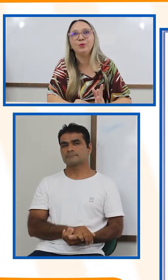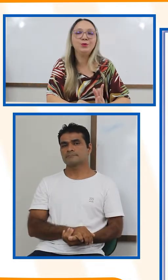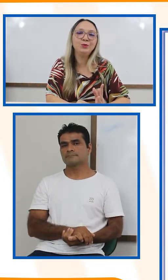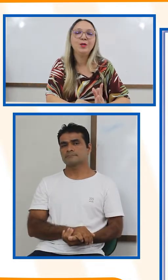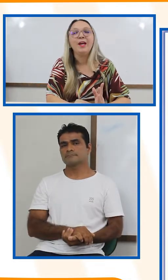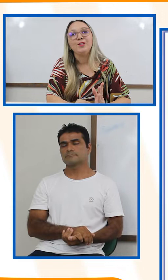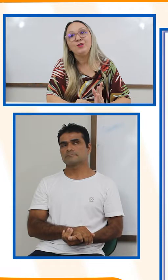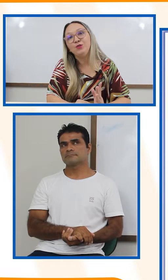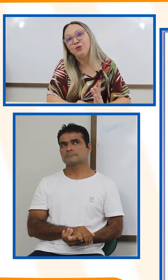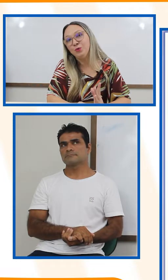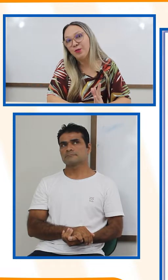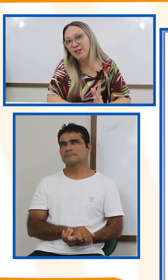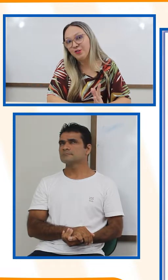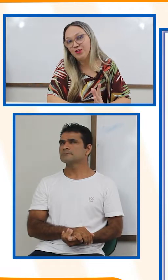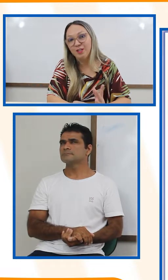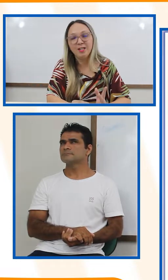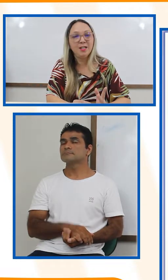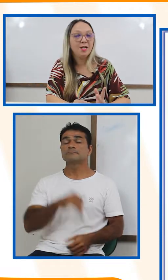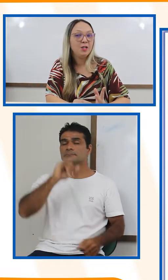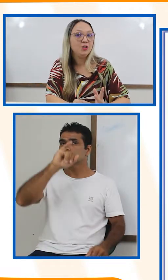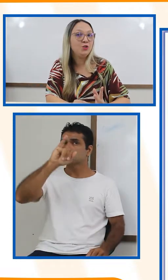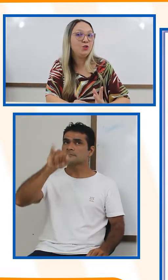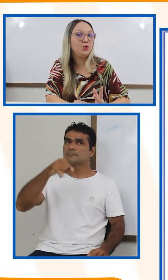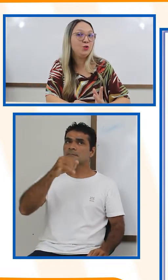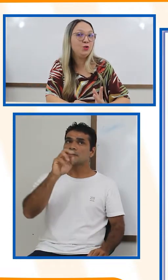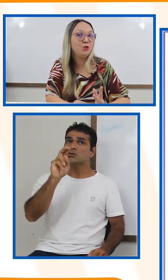ju, ju. Juriti.